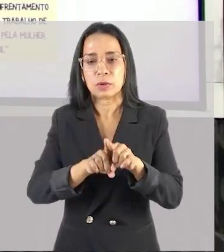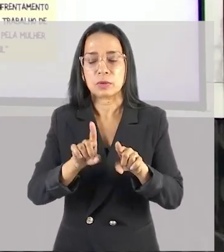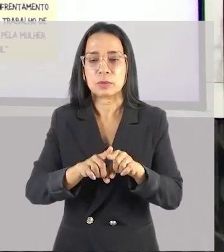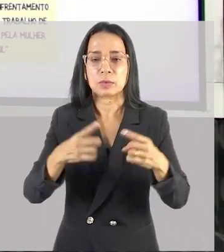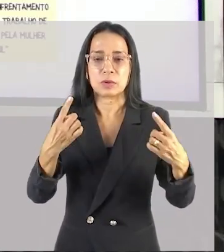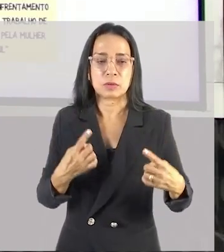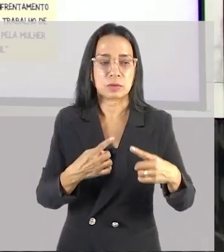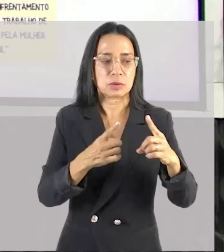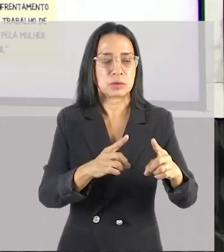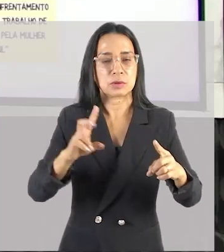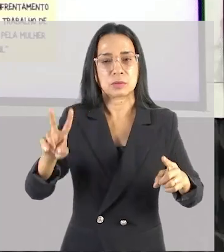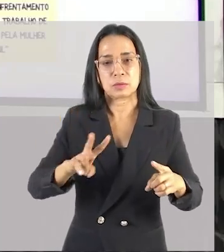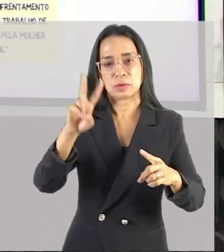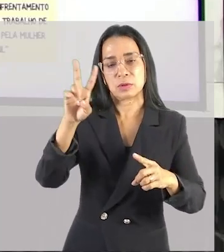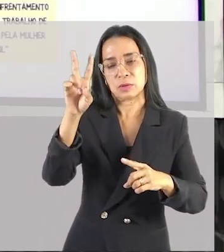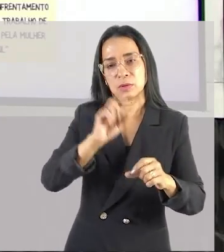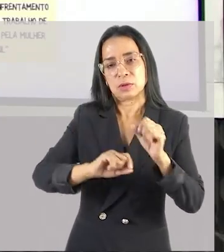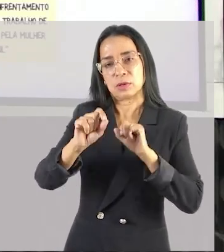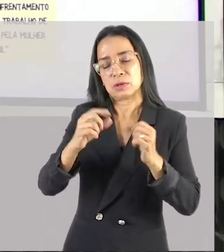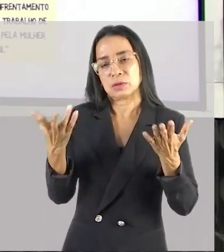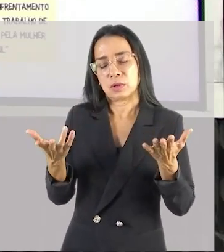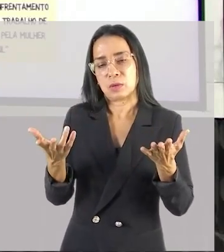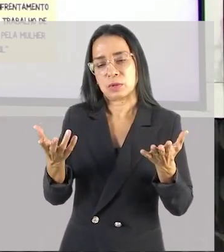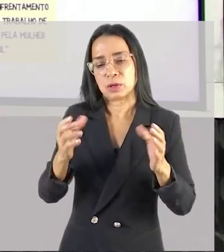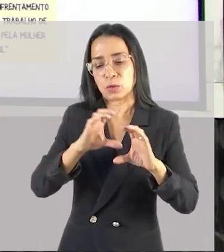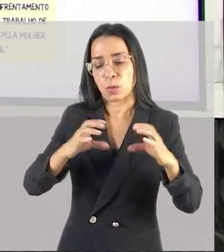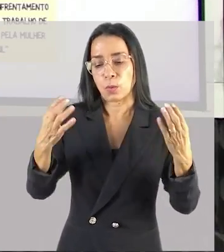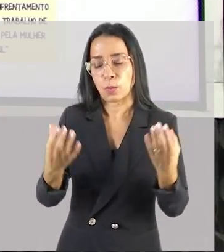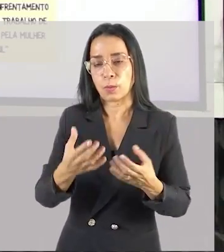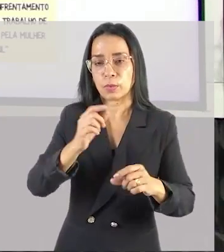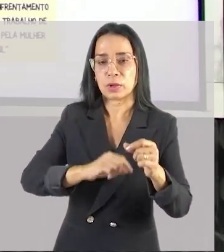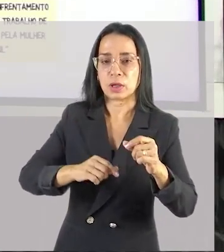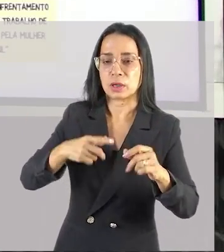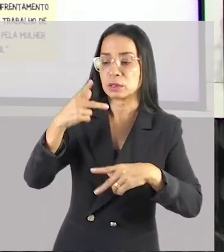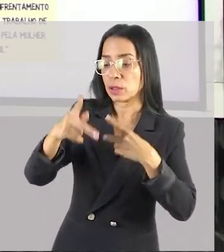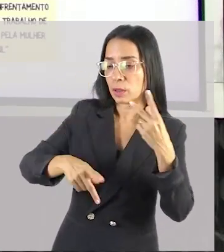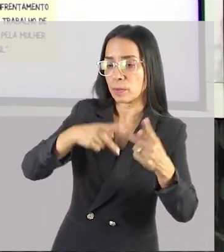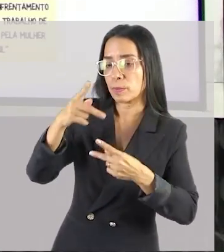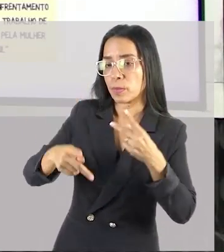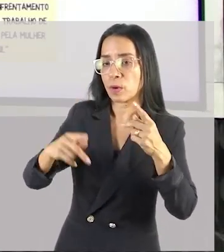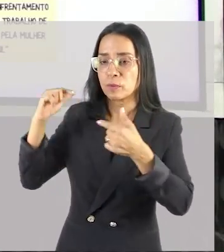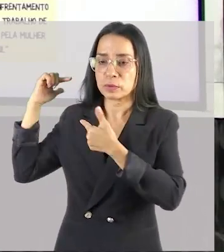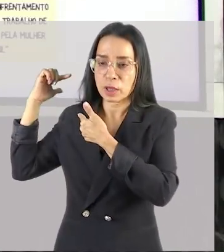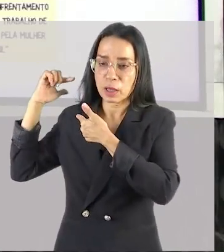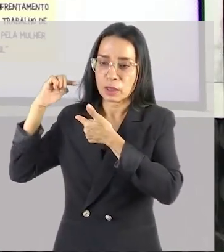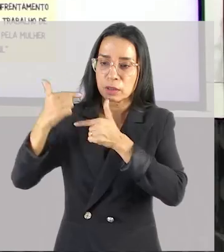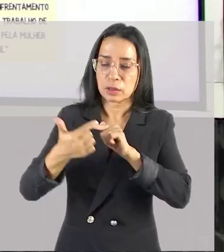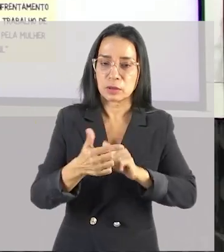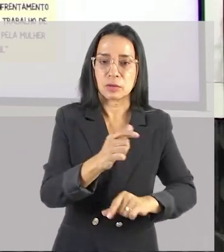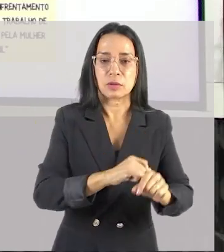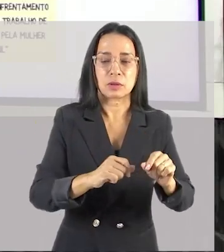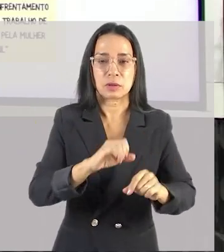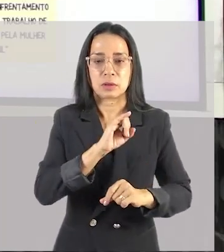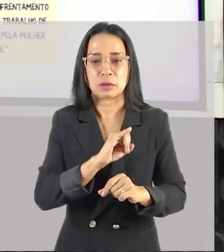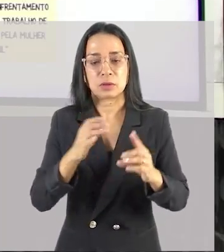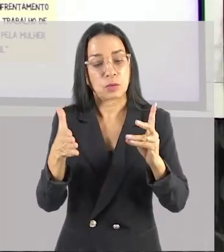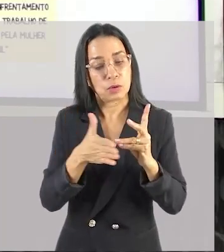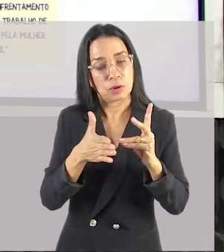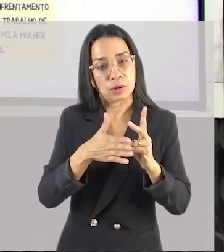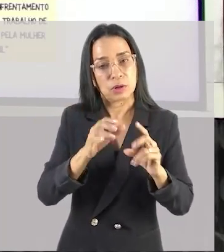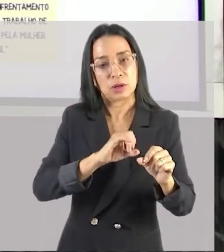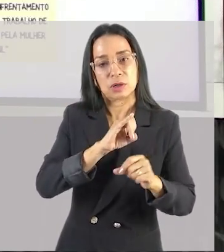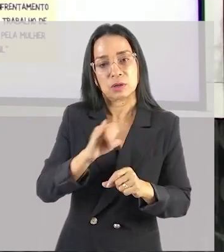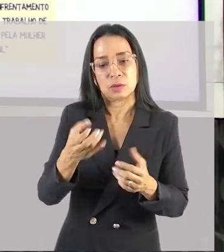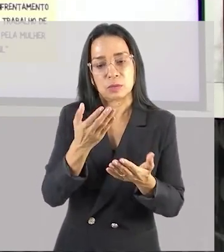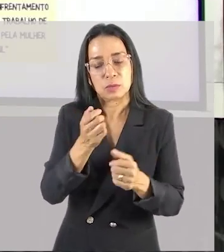o desafio para a valorização das comunidades e povos tradicionais. Se o aluno tivesse treinado sobre indígenas, ele conseguiria